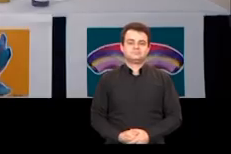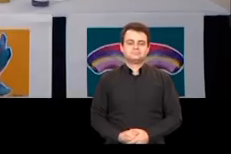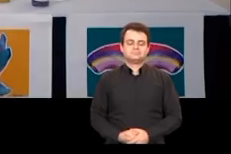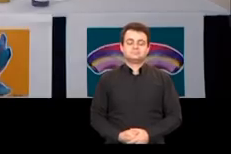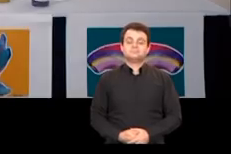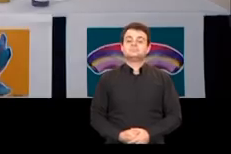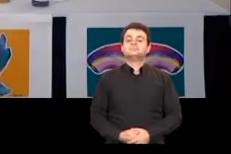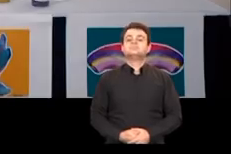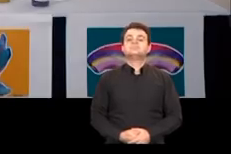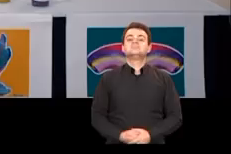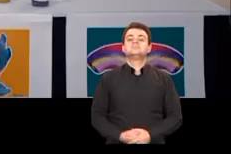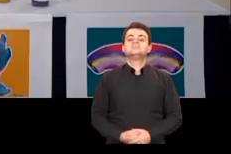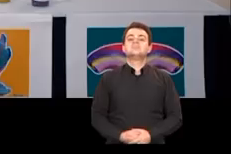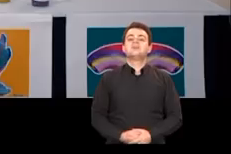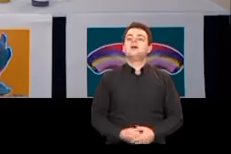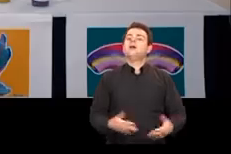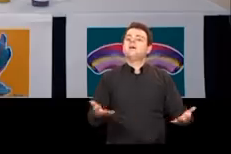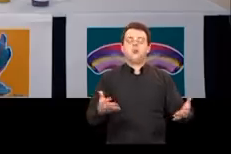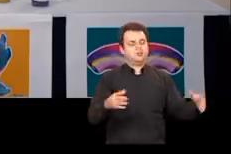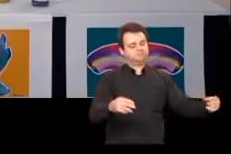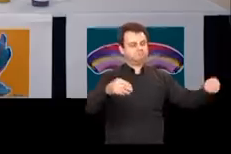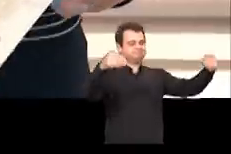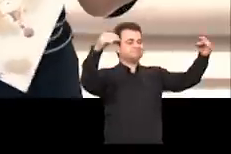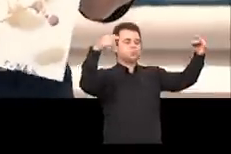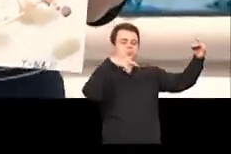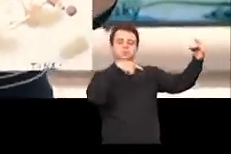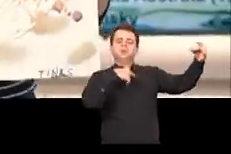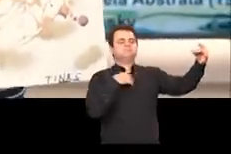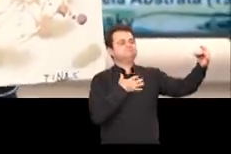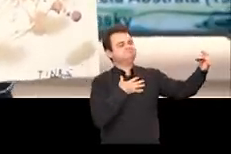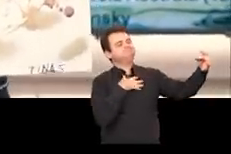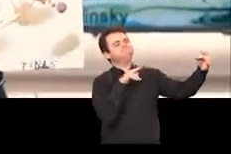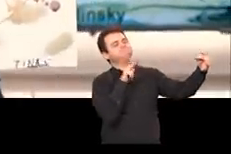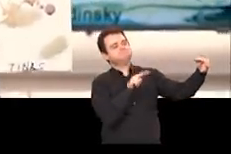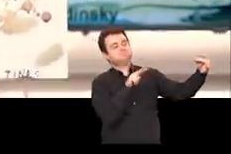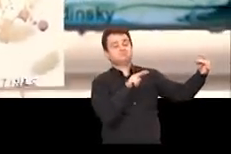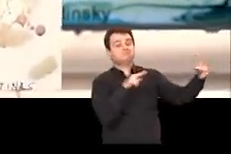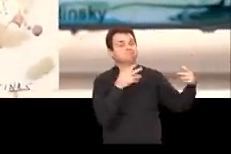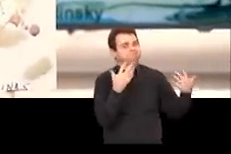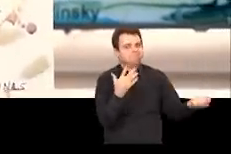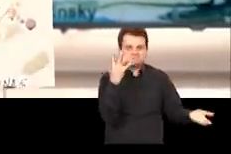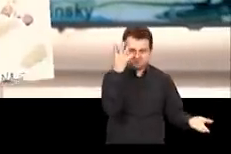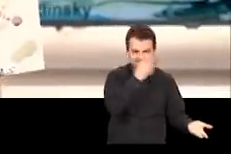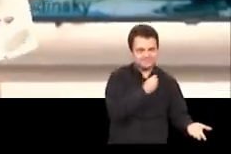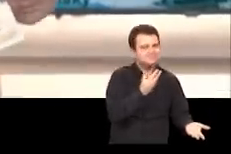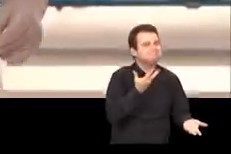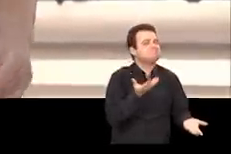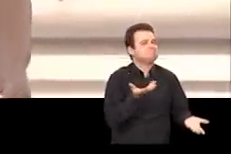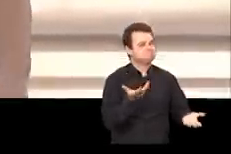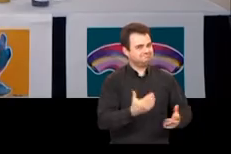E agora nós vamos apreciar a nossa obra de arte. Ficou muito bonita.